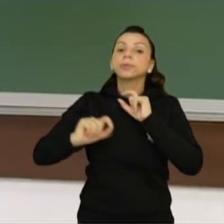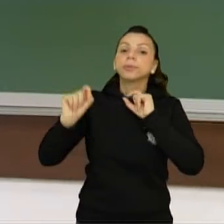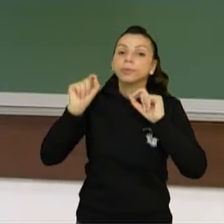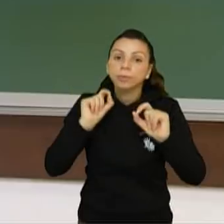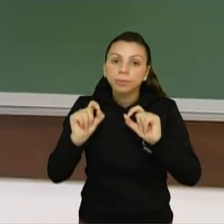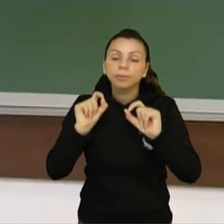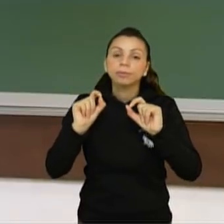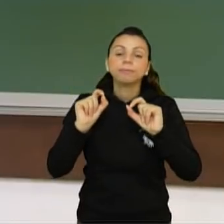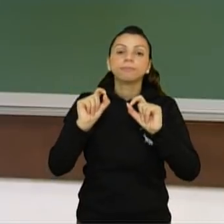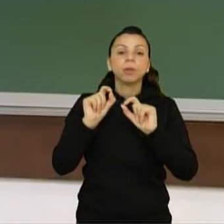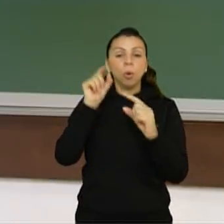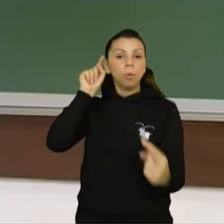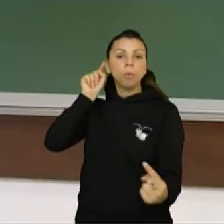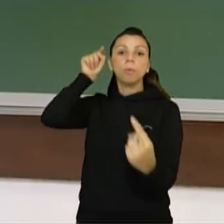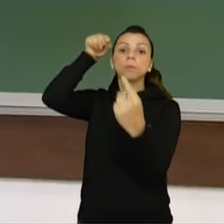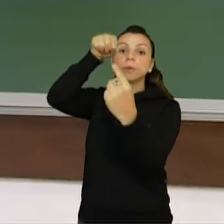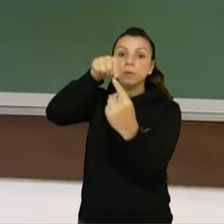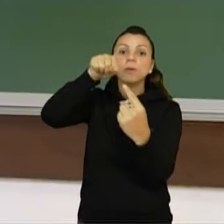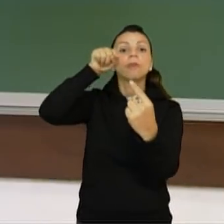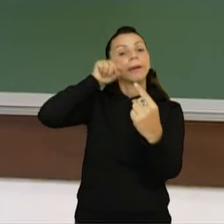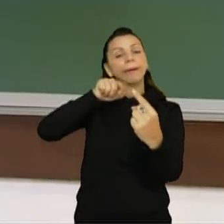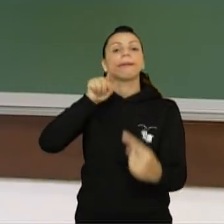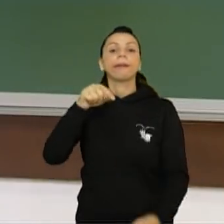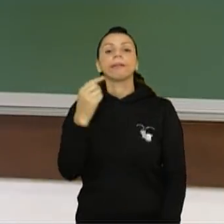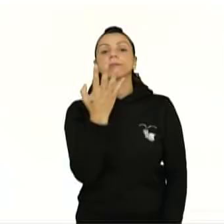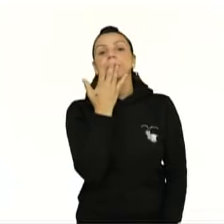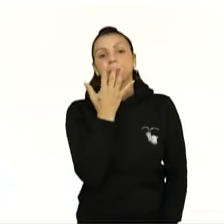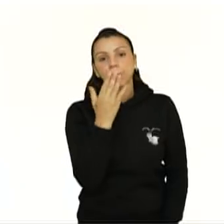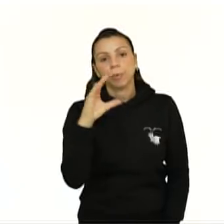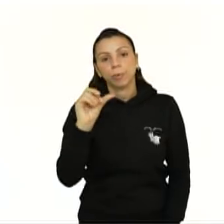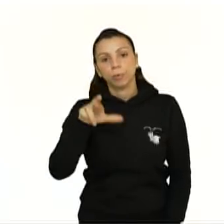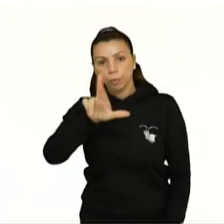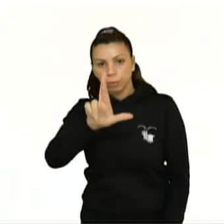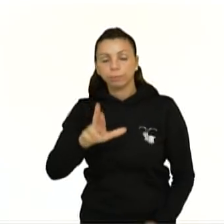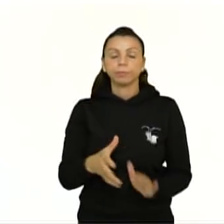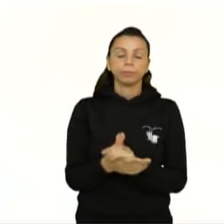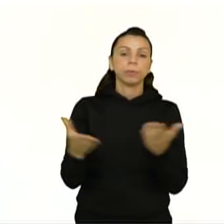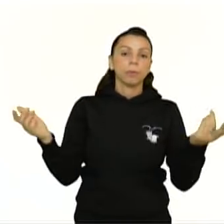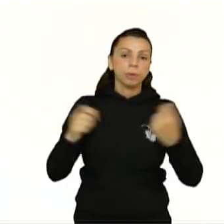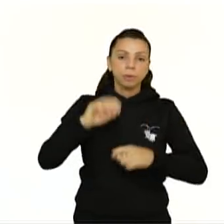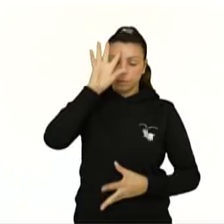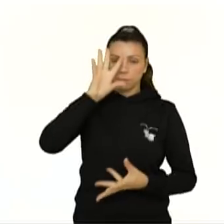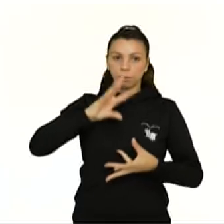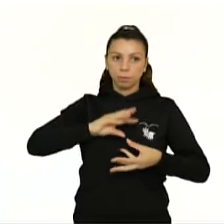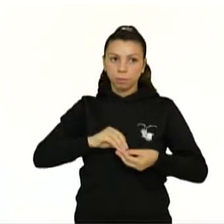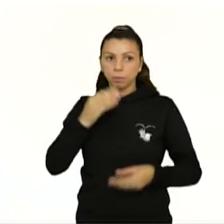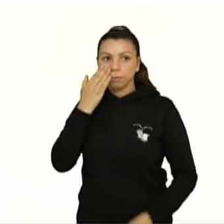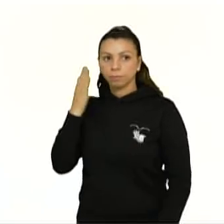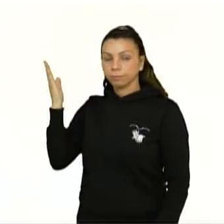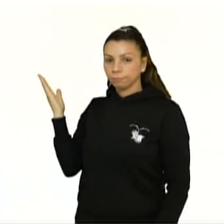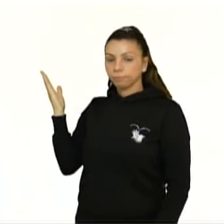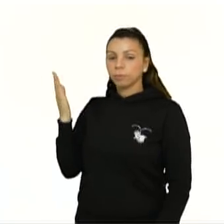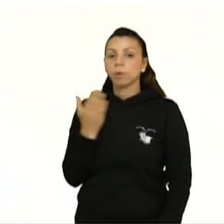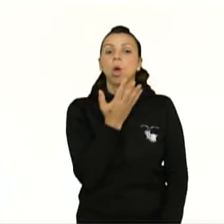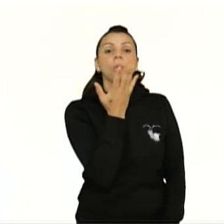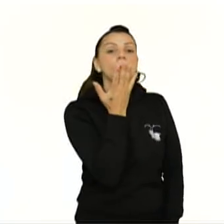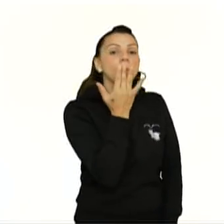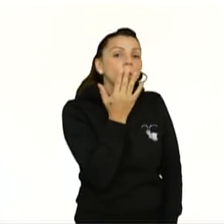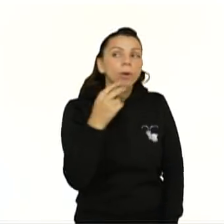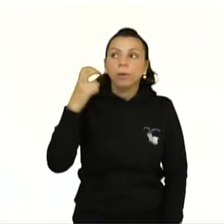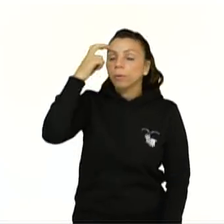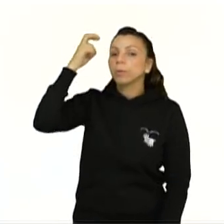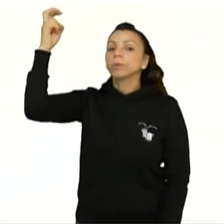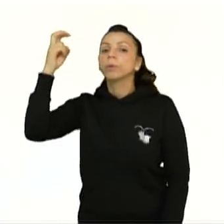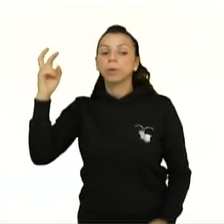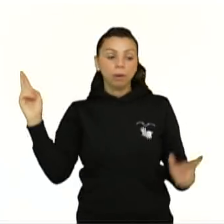exatamente direcionado às cores, tá? Então, a gente vai entender um pouquinho essas questões a partir da cor e cultura, a gente vai ver um pouquinho sobre a